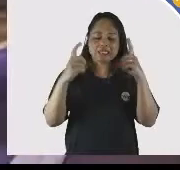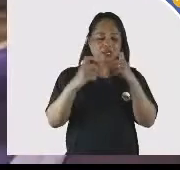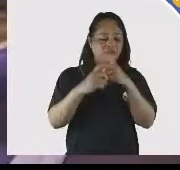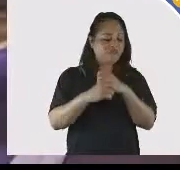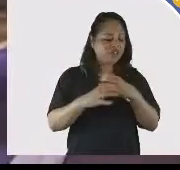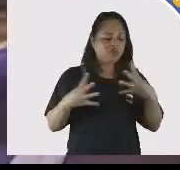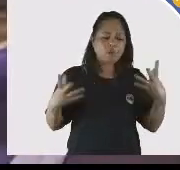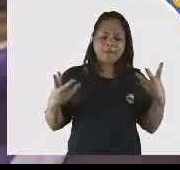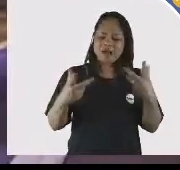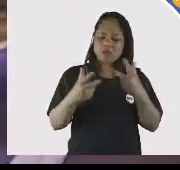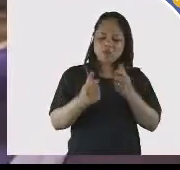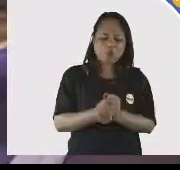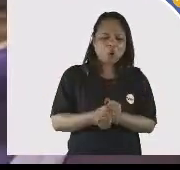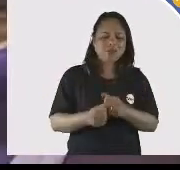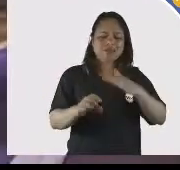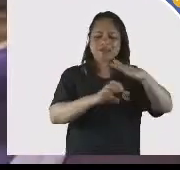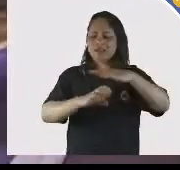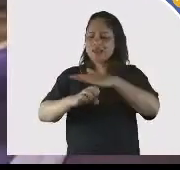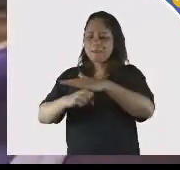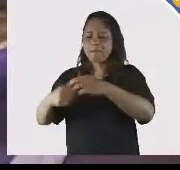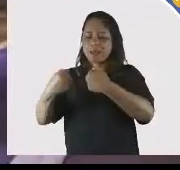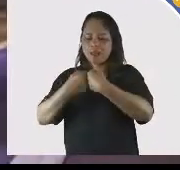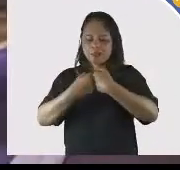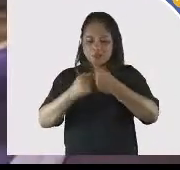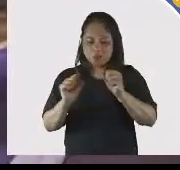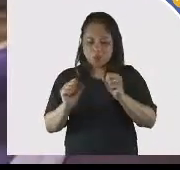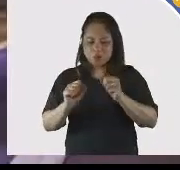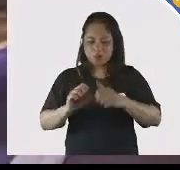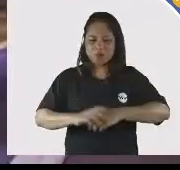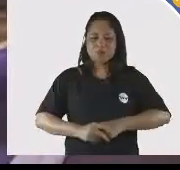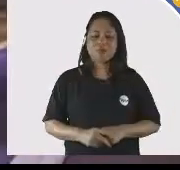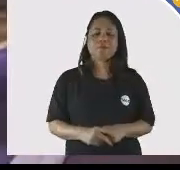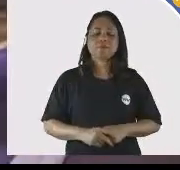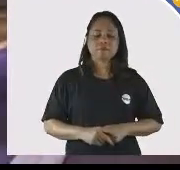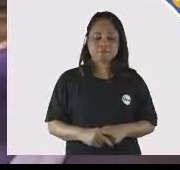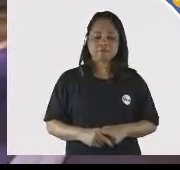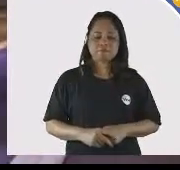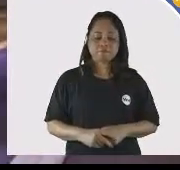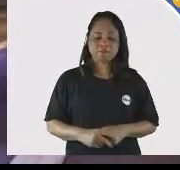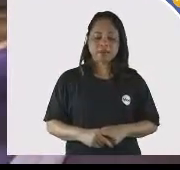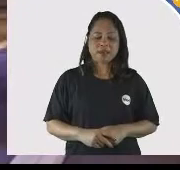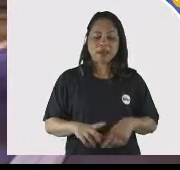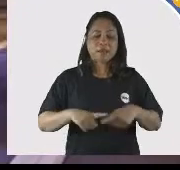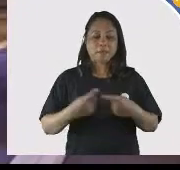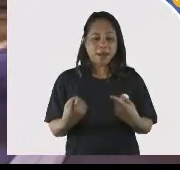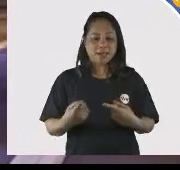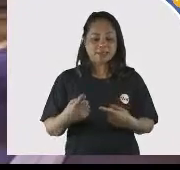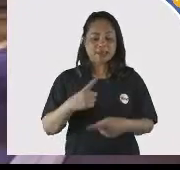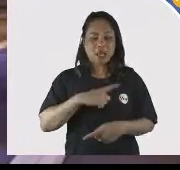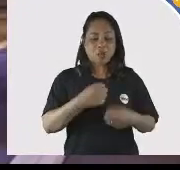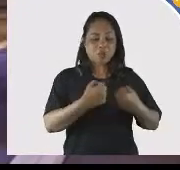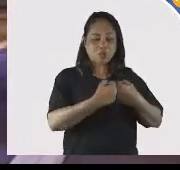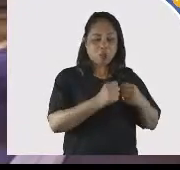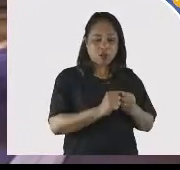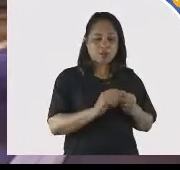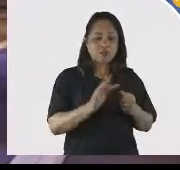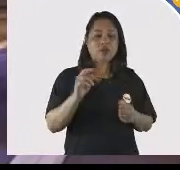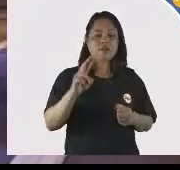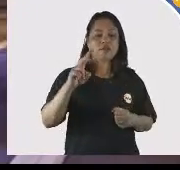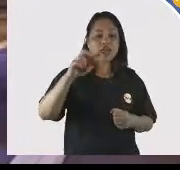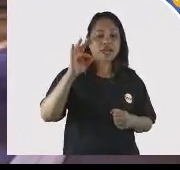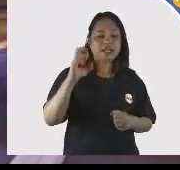de ônibus exceto o fretamento segmento de fretamento foi o único segmento que se